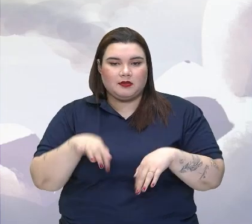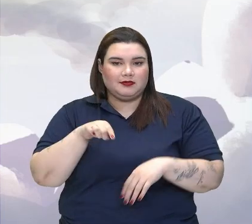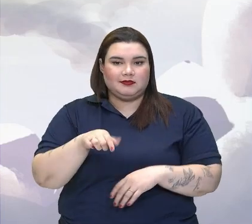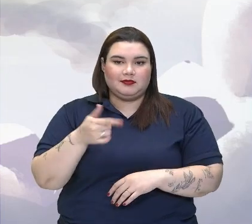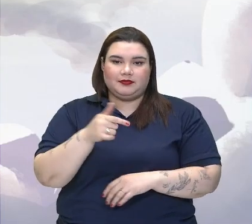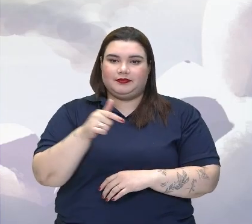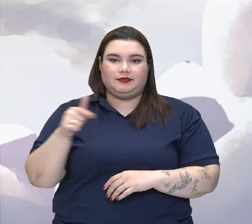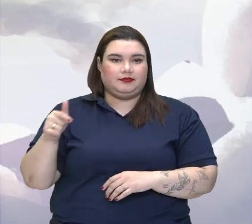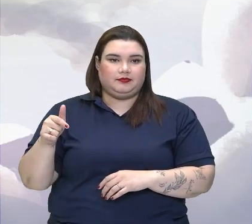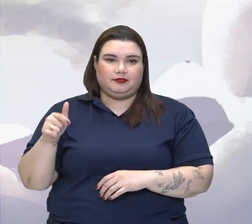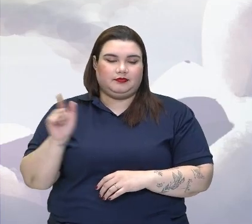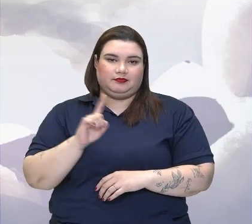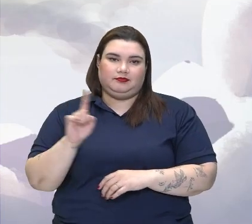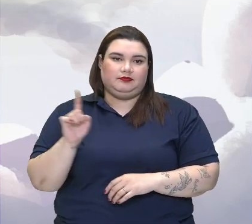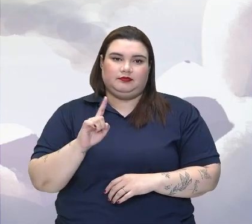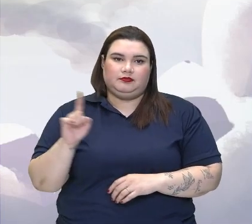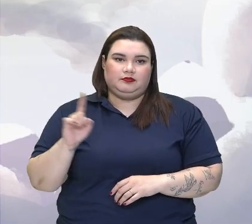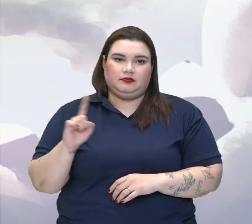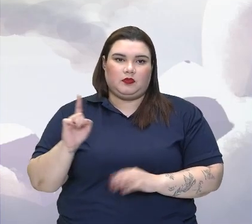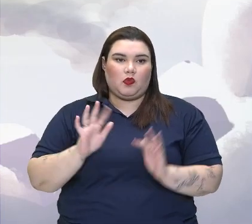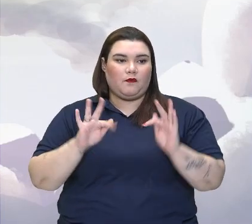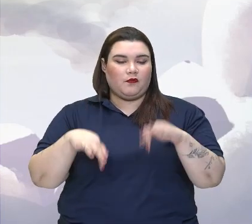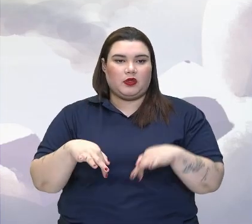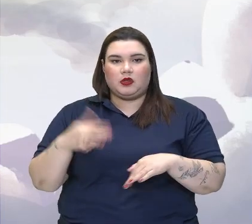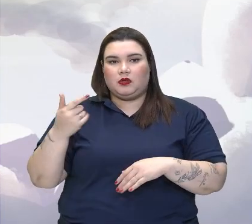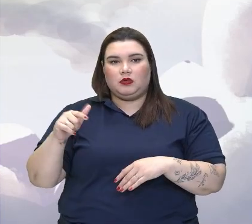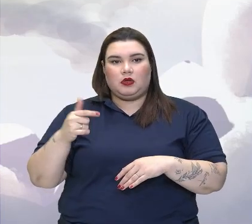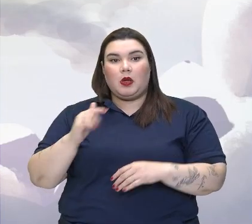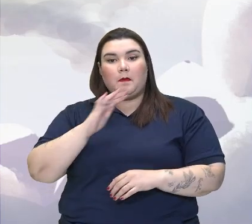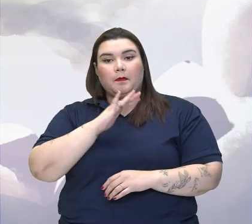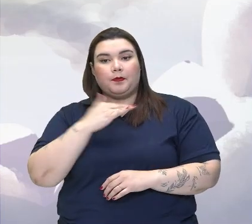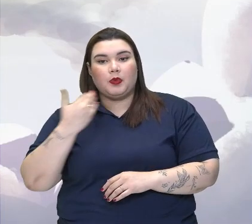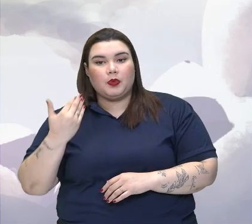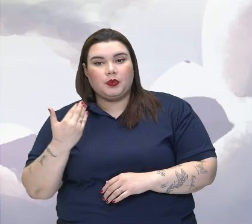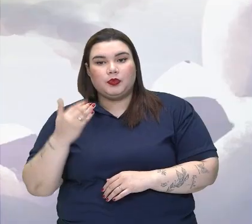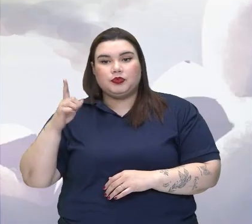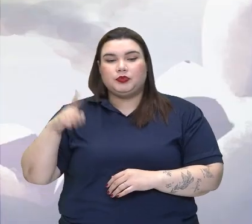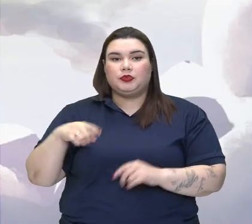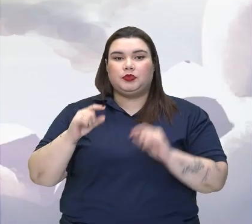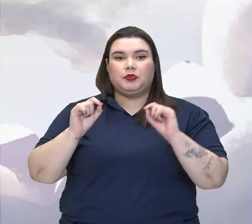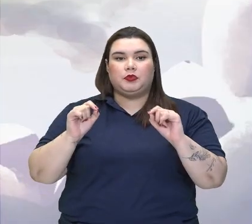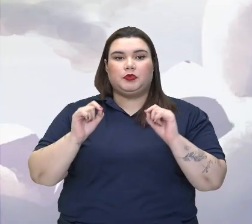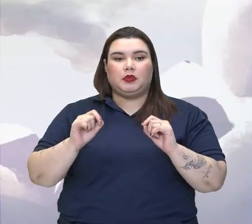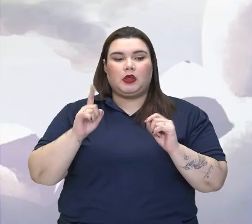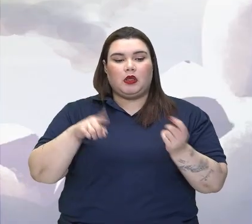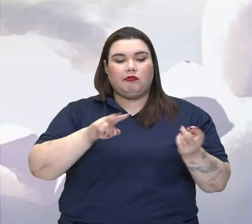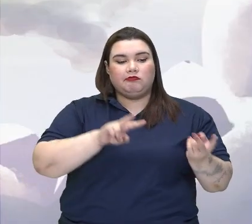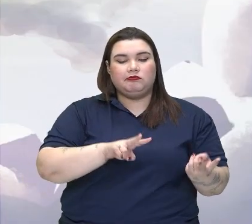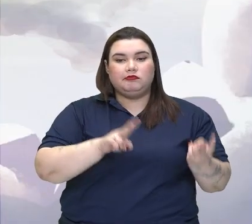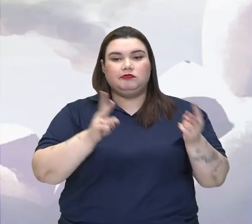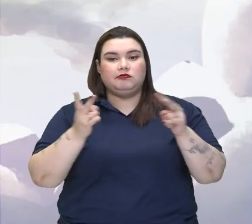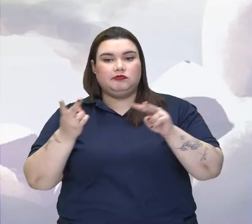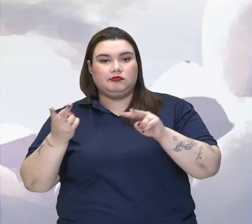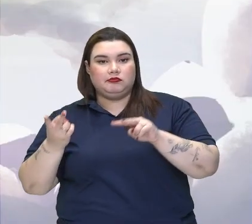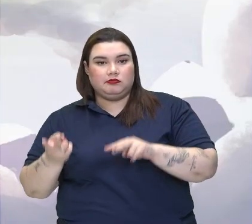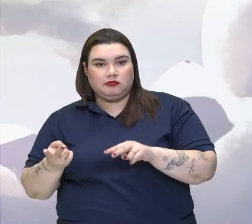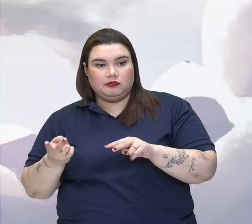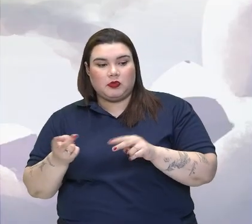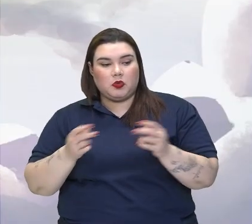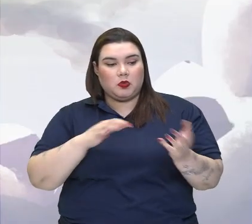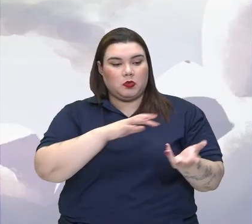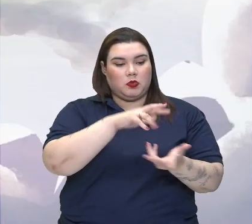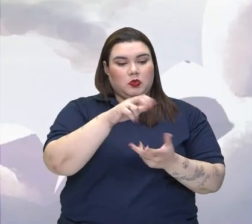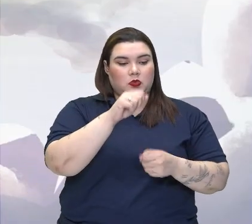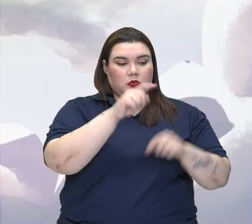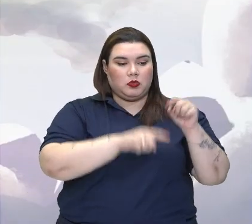existe mais nada. Não, não acabou ali. A morte ela é uma passagem desse mundo